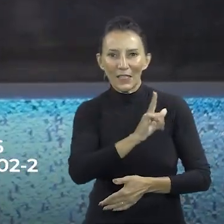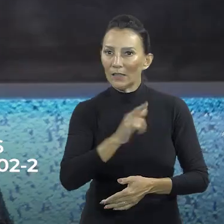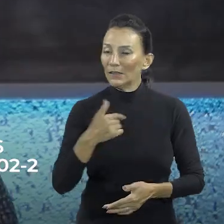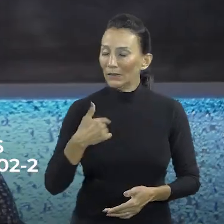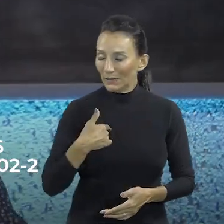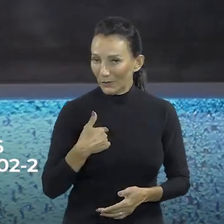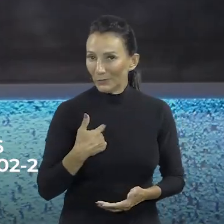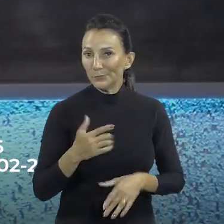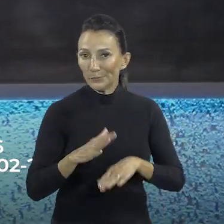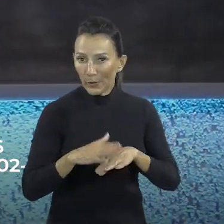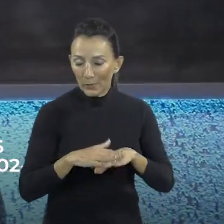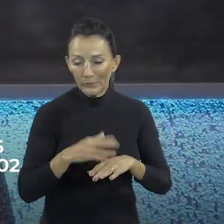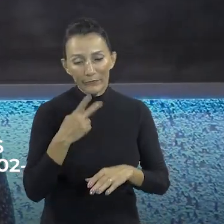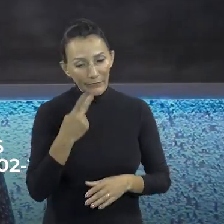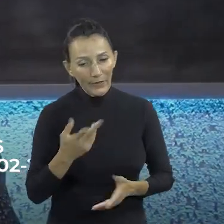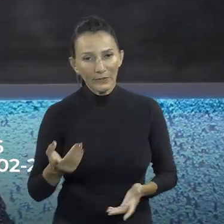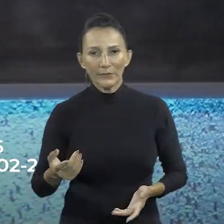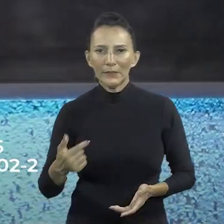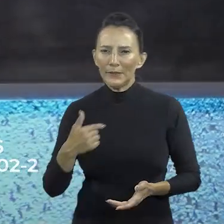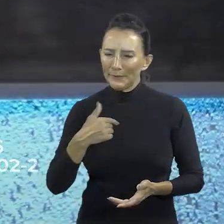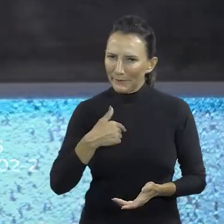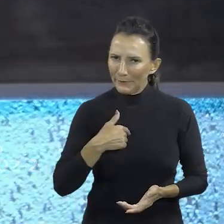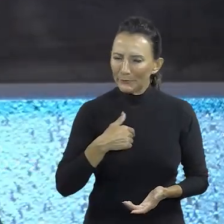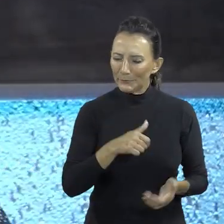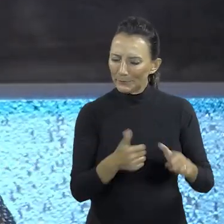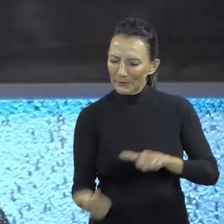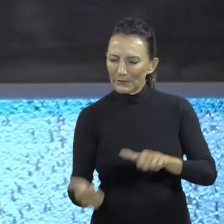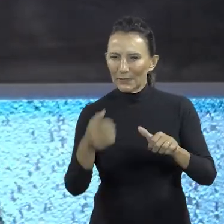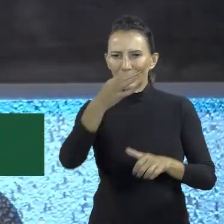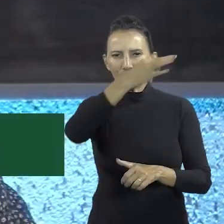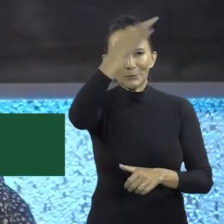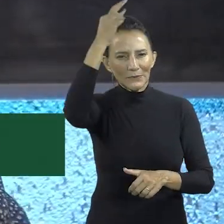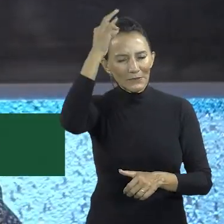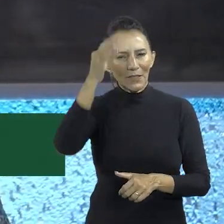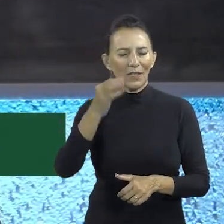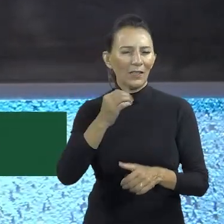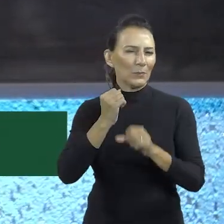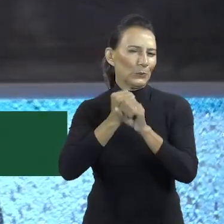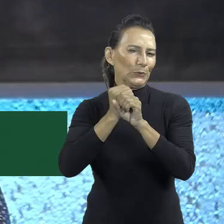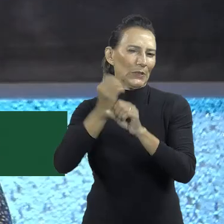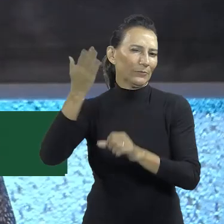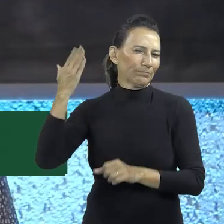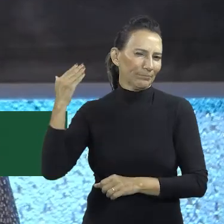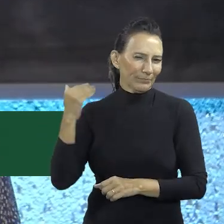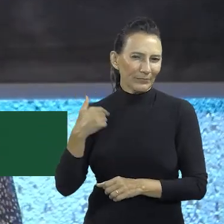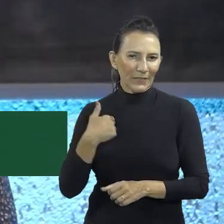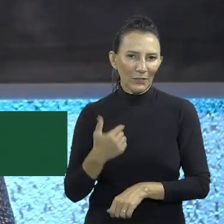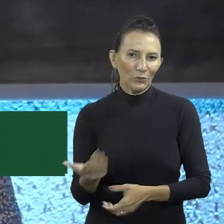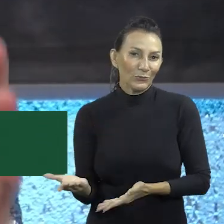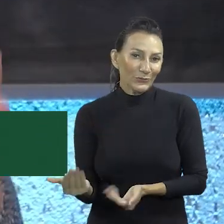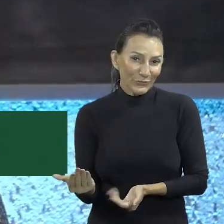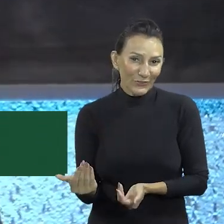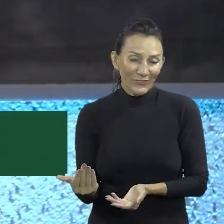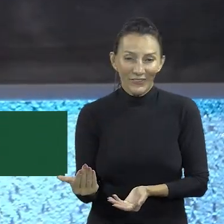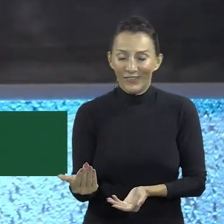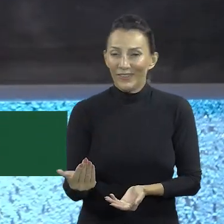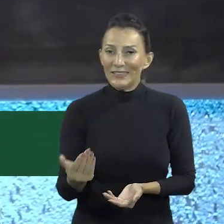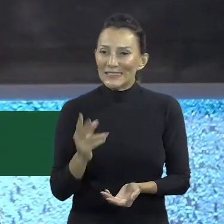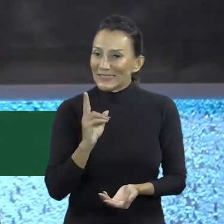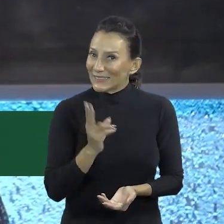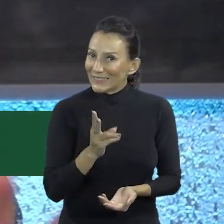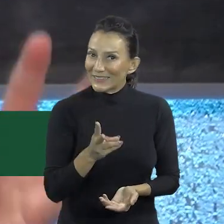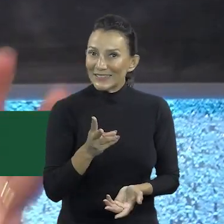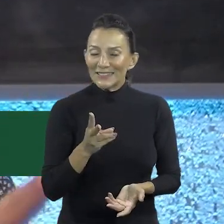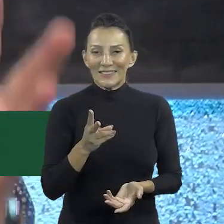mesmo, eu sei, eu fui batizado com o Espírito Santo há muitos anos atrás, quando eu era jovem, e todas as